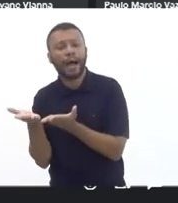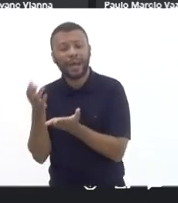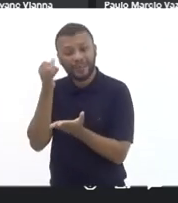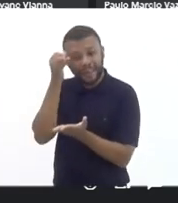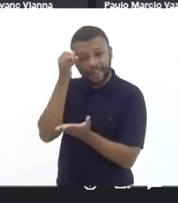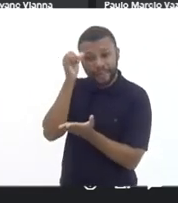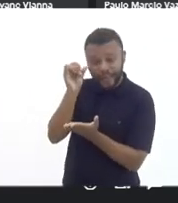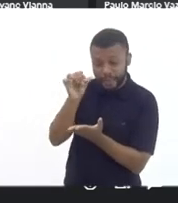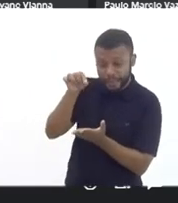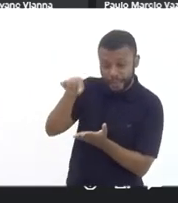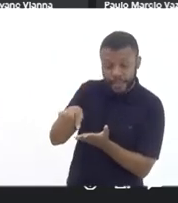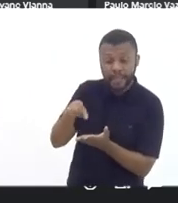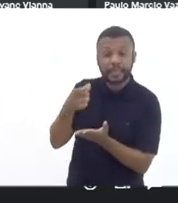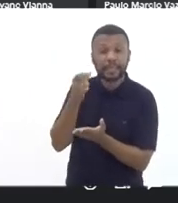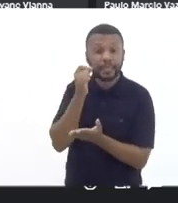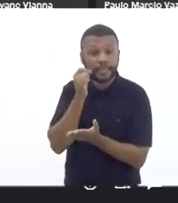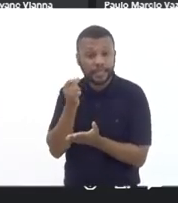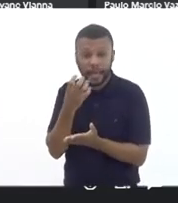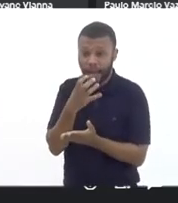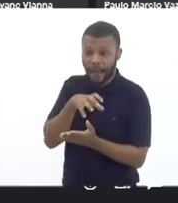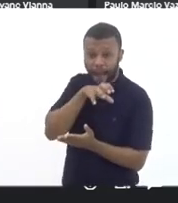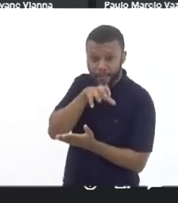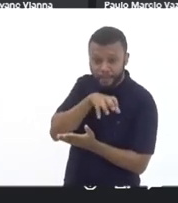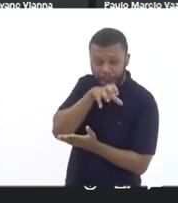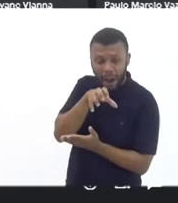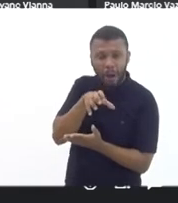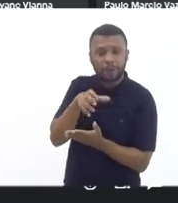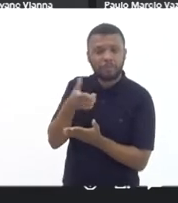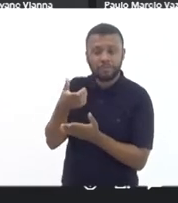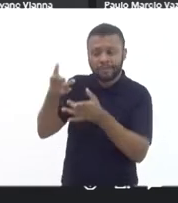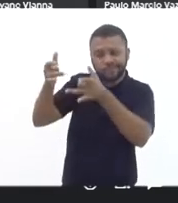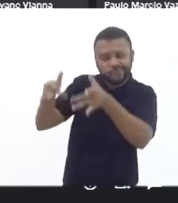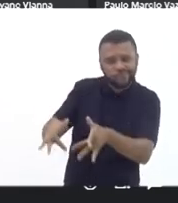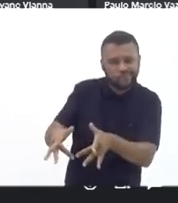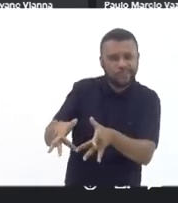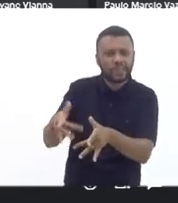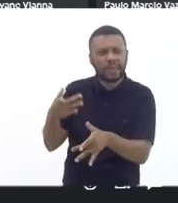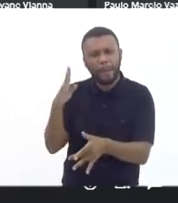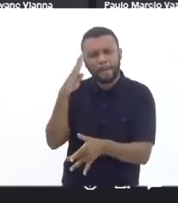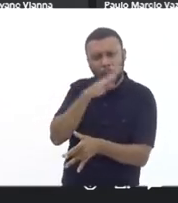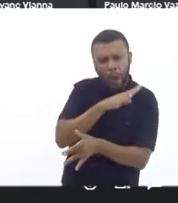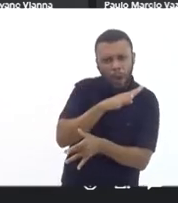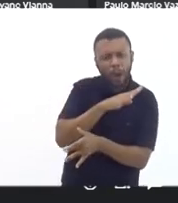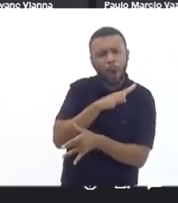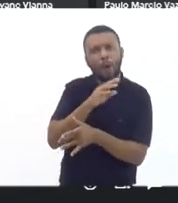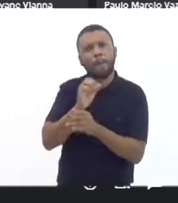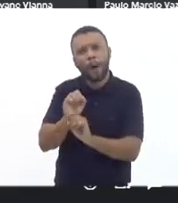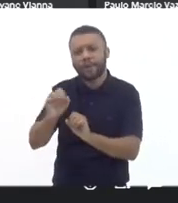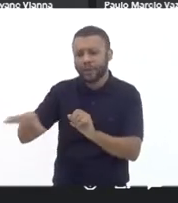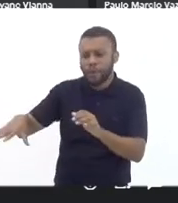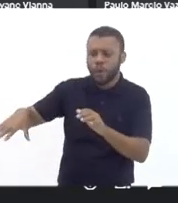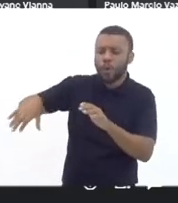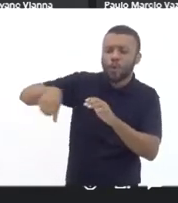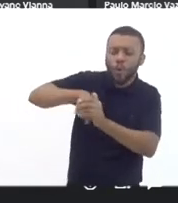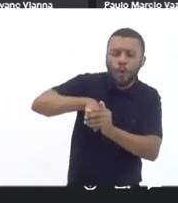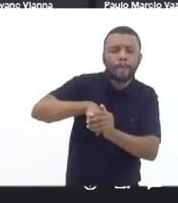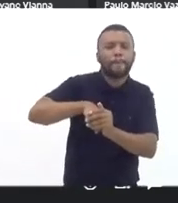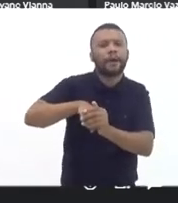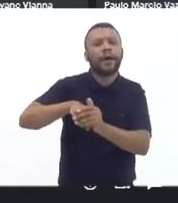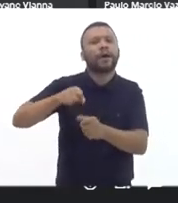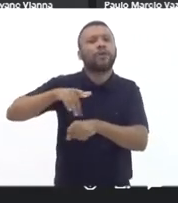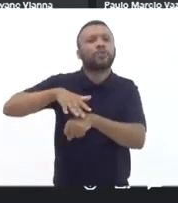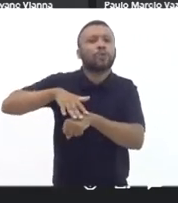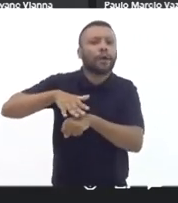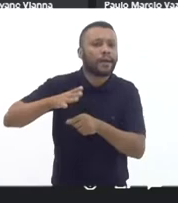animais abandonados, além de serem maltratados e atropelados, virem vetores de doenças. Então, eu